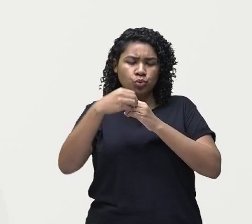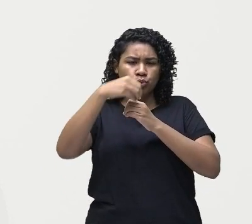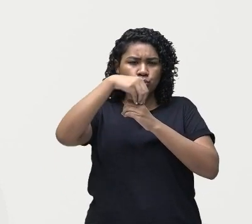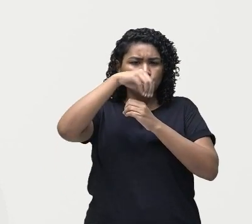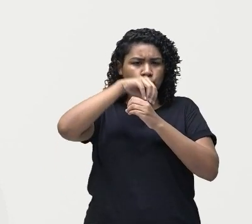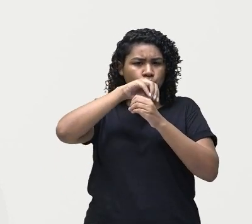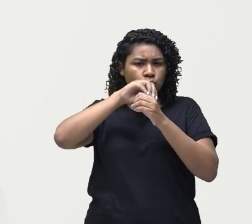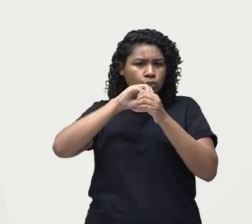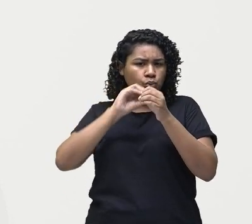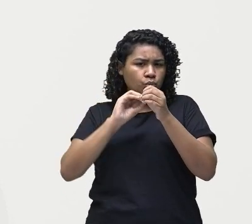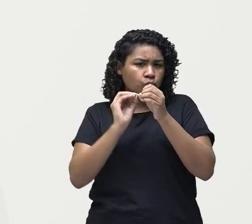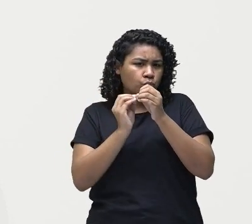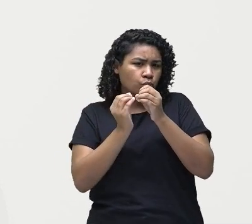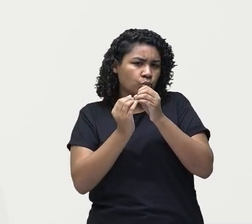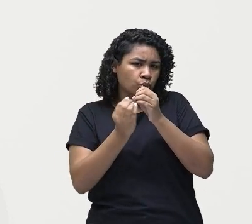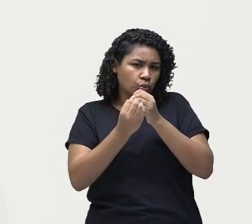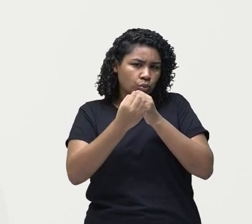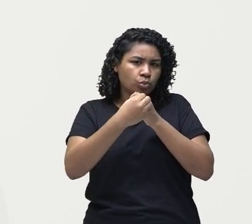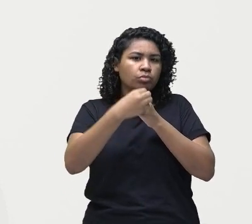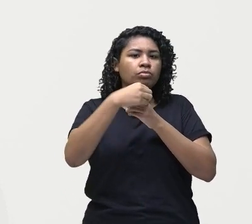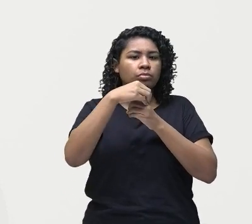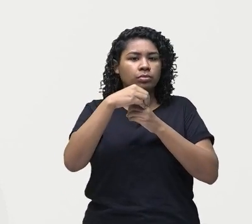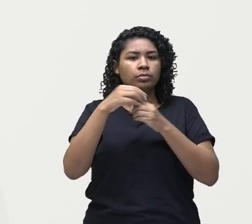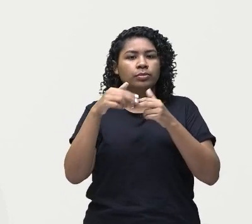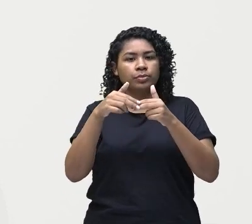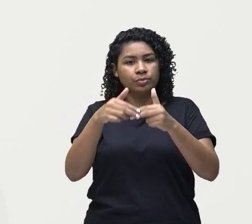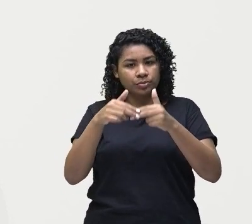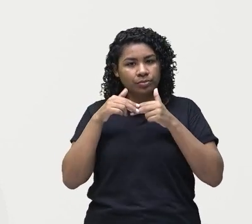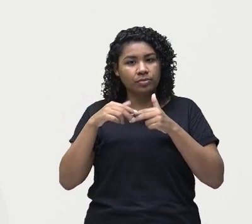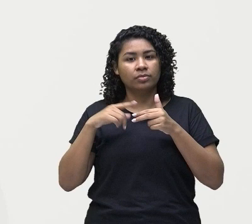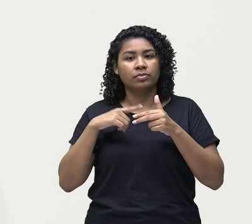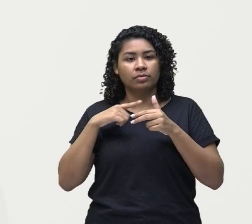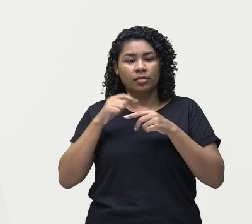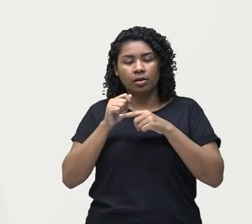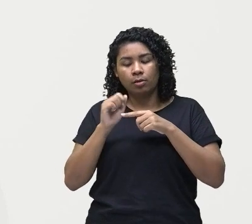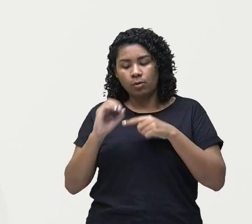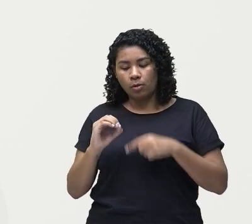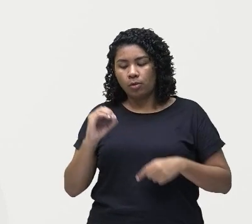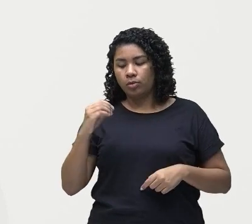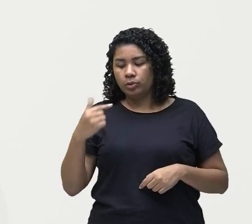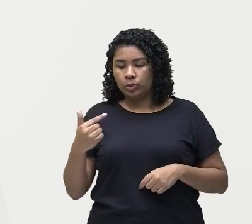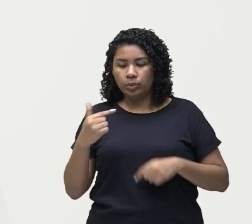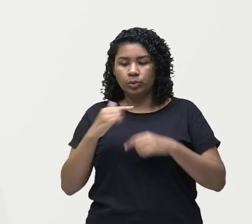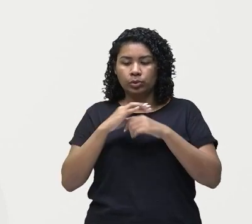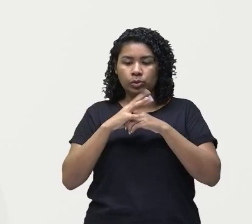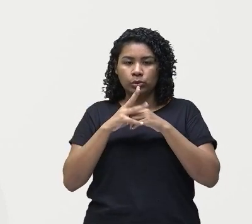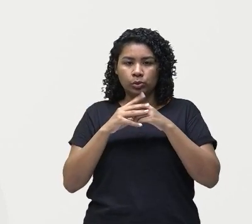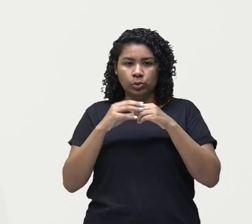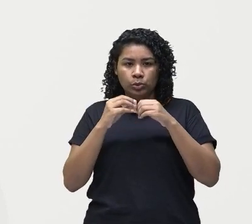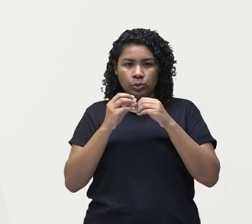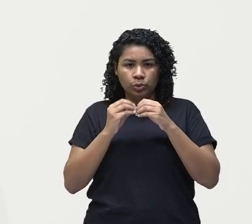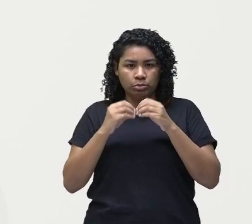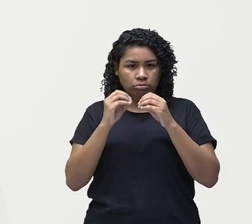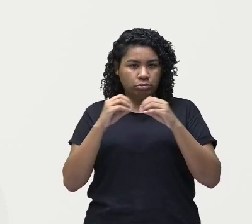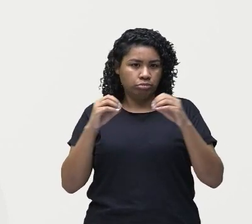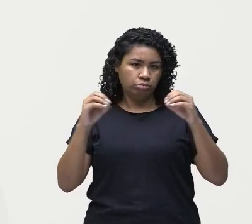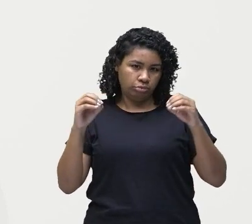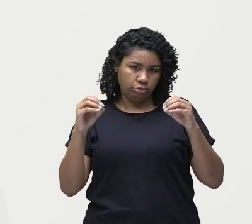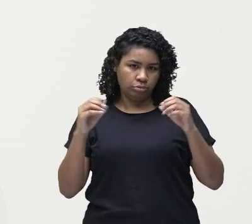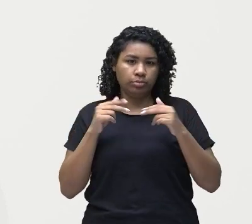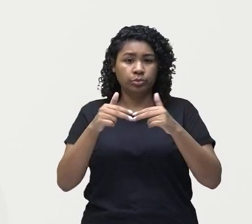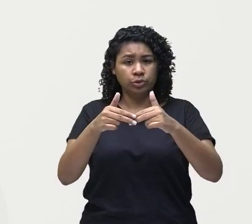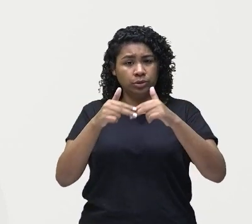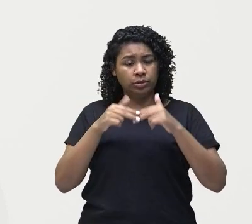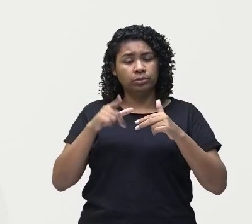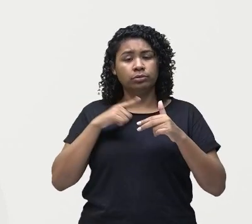desse gás ocorre por meio da decomposição das moléculas do gás oxigênio, formando